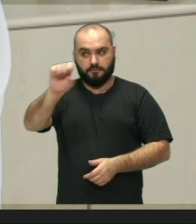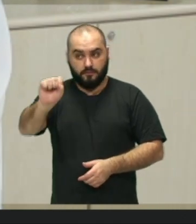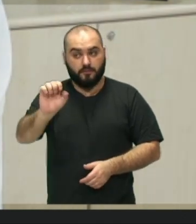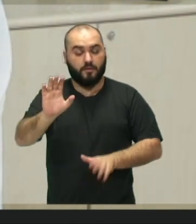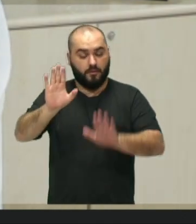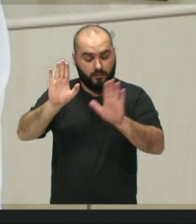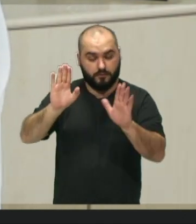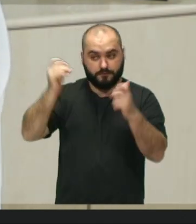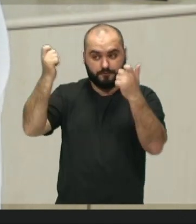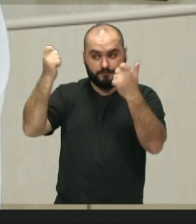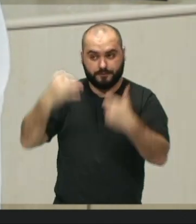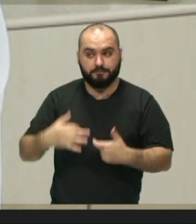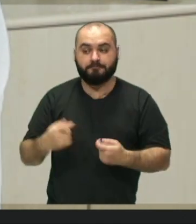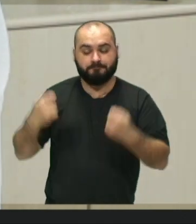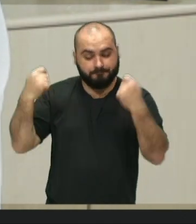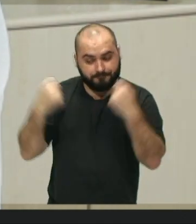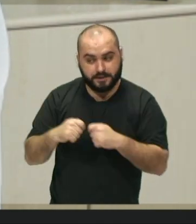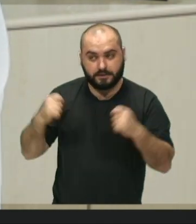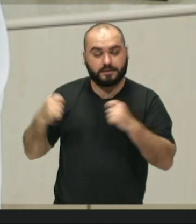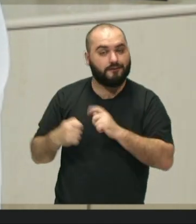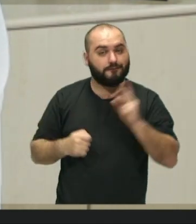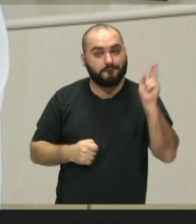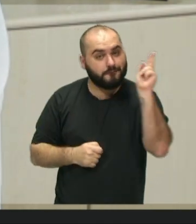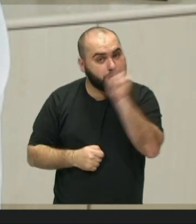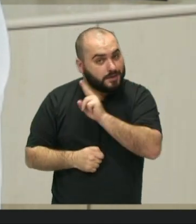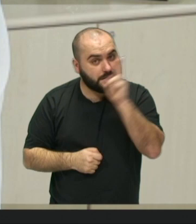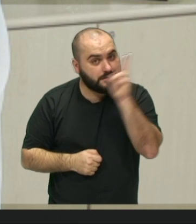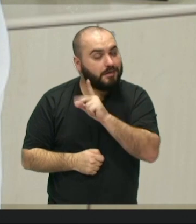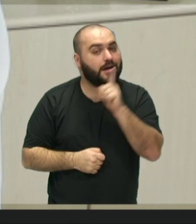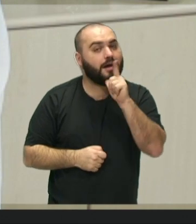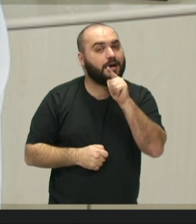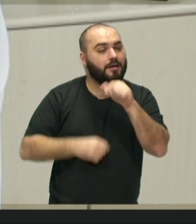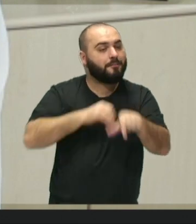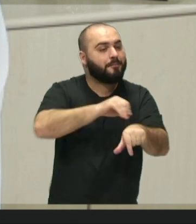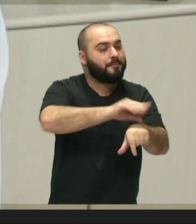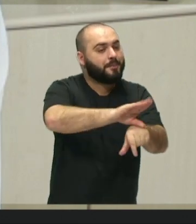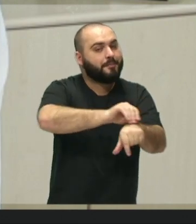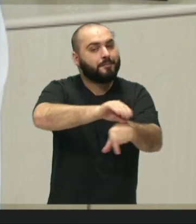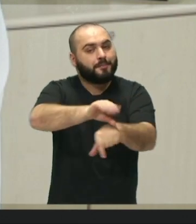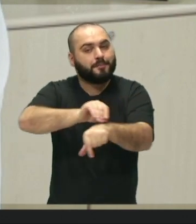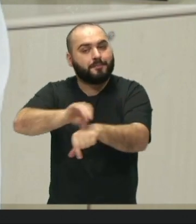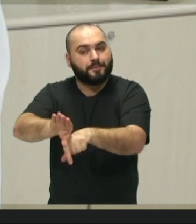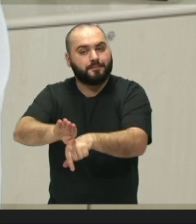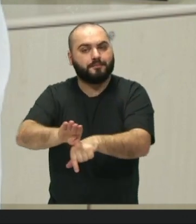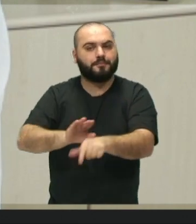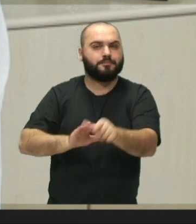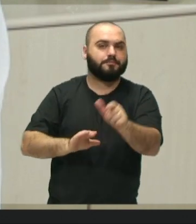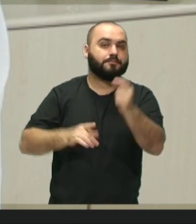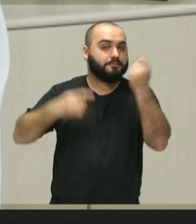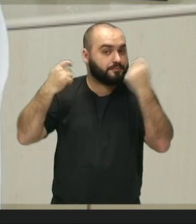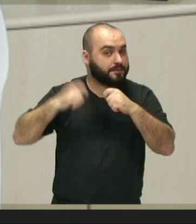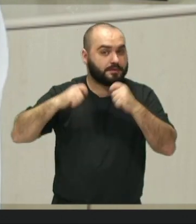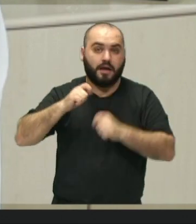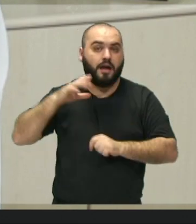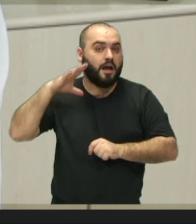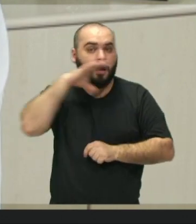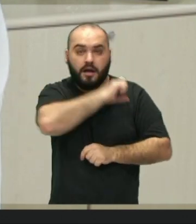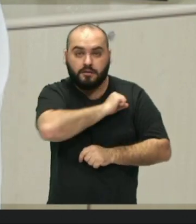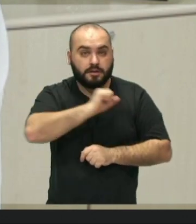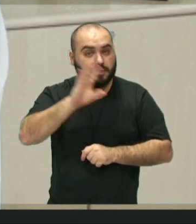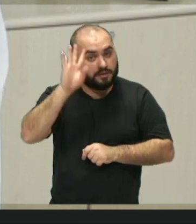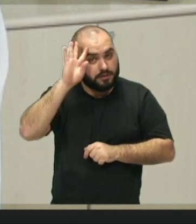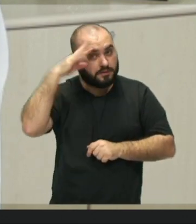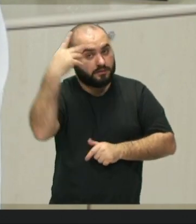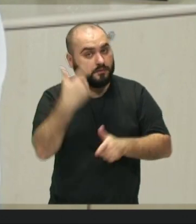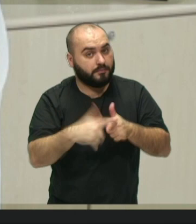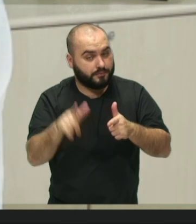da necessidade, da essencialidade do serviço de abastecimento de água e que foram executadas essas medidas mitigatórias para que o serviço